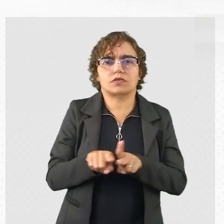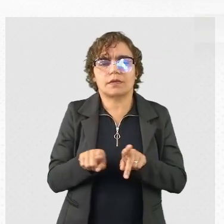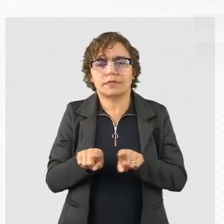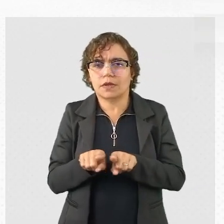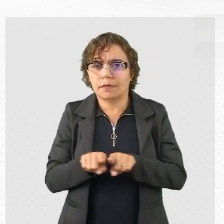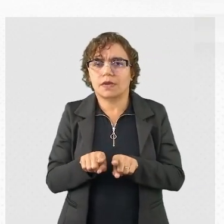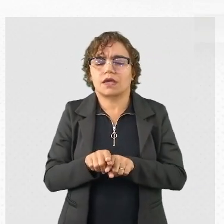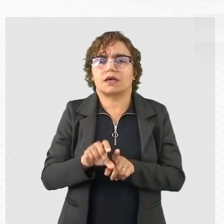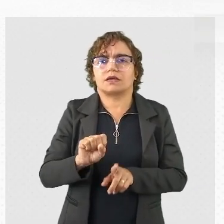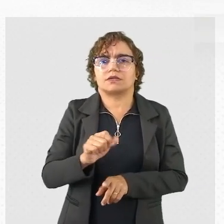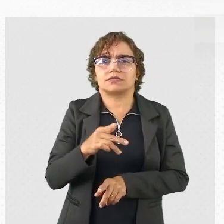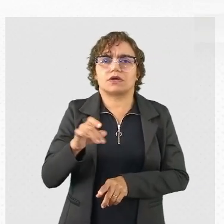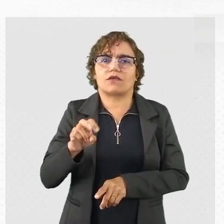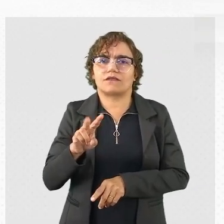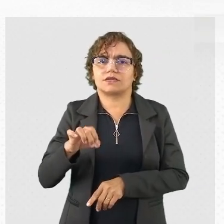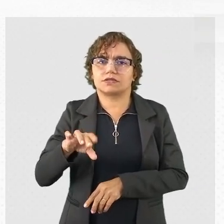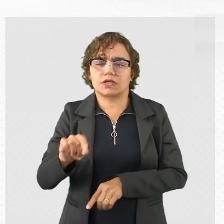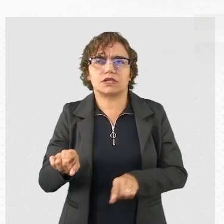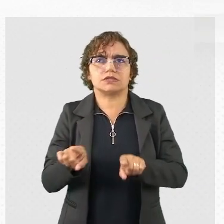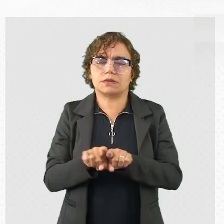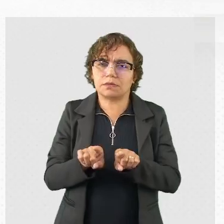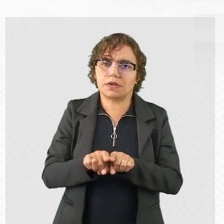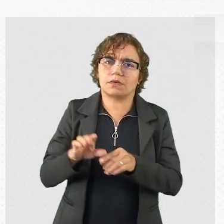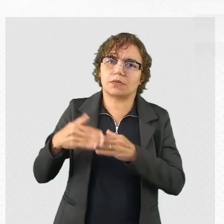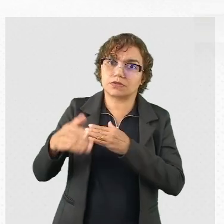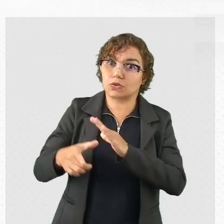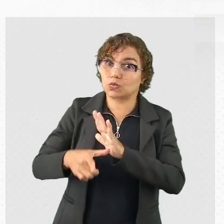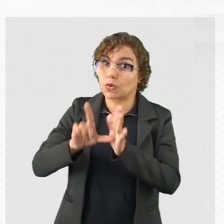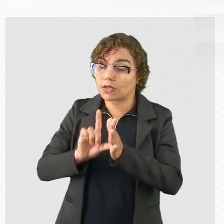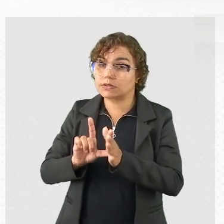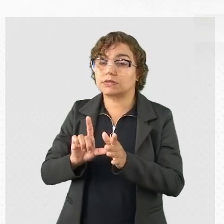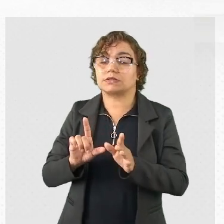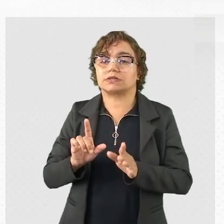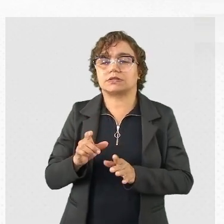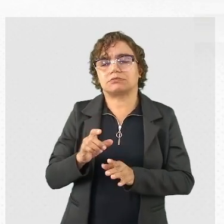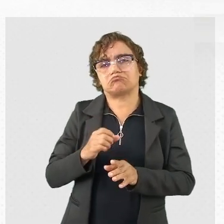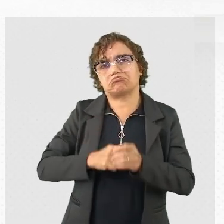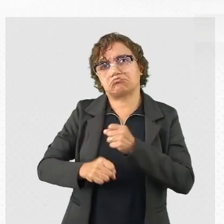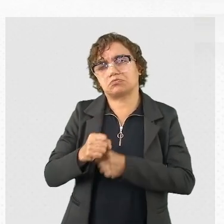que é a primeira, que já estava nesse processo um pouquinho antes, né, aí de